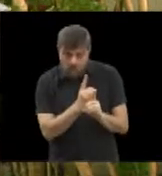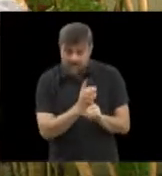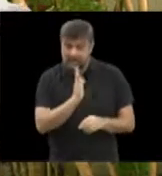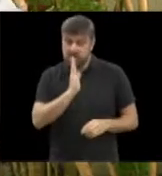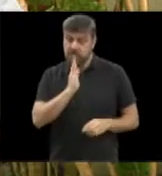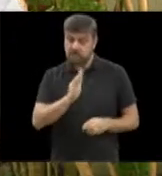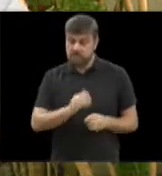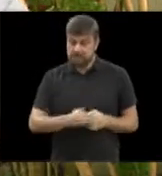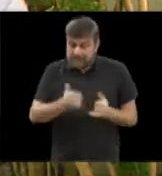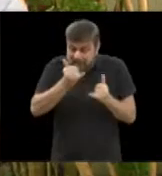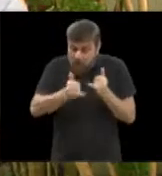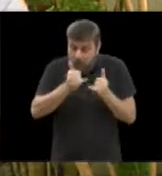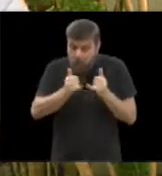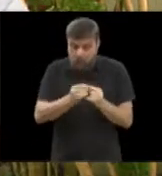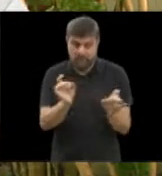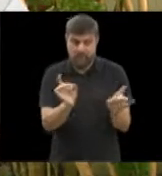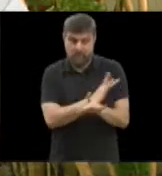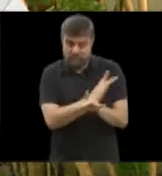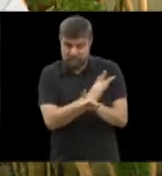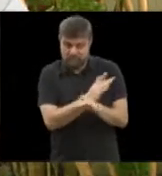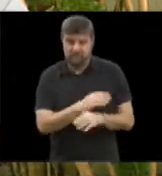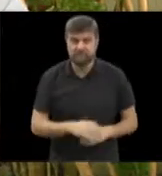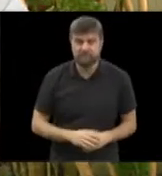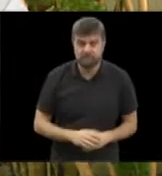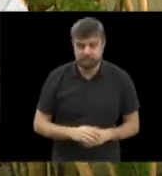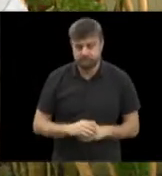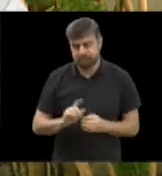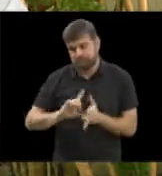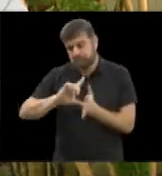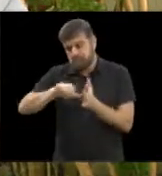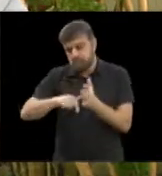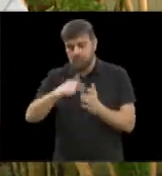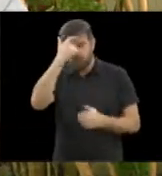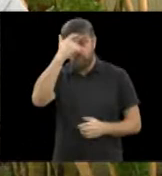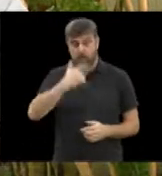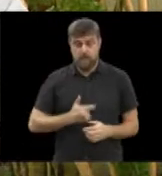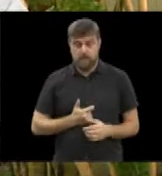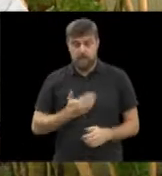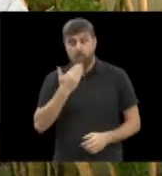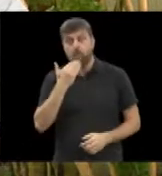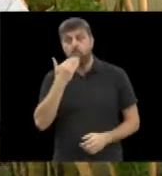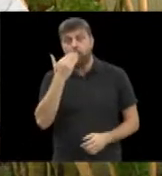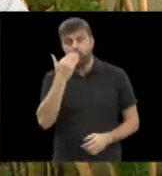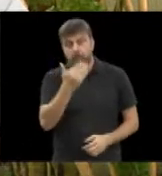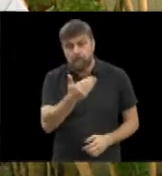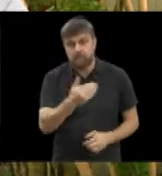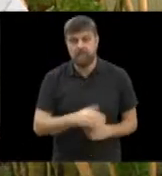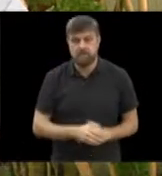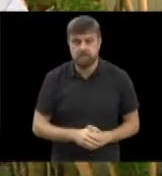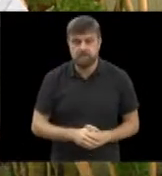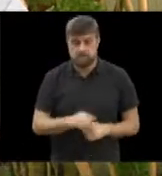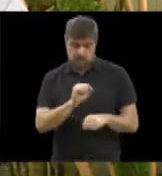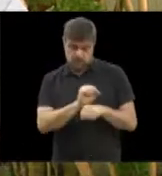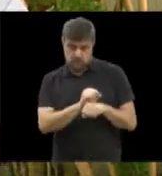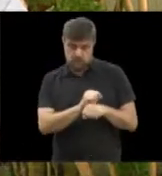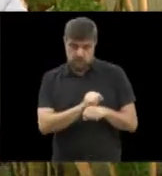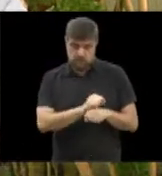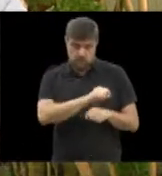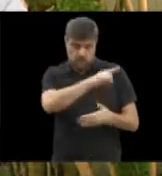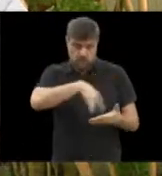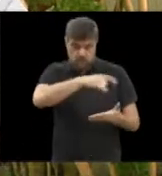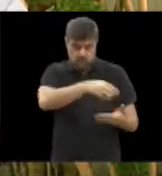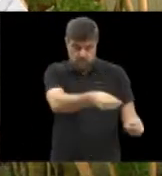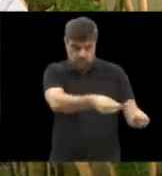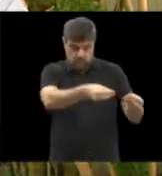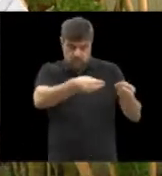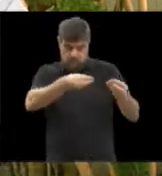estou meio caminho andado. Posteriormente eu vou pedir uma consulta com eu estou aguardando os exames dessa paciente e